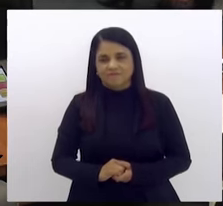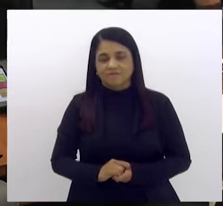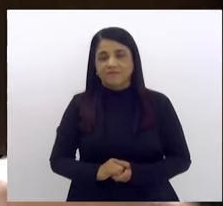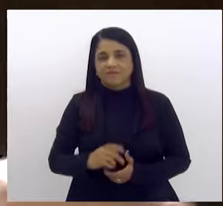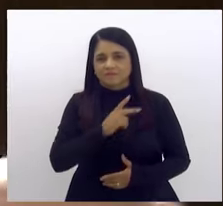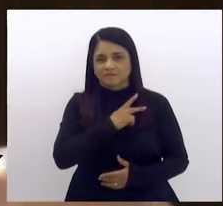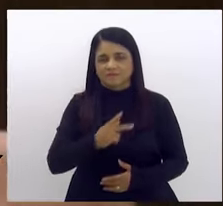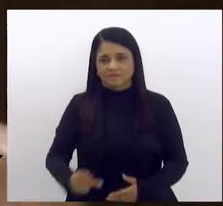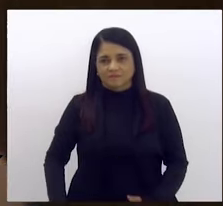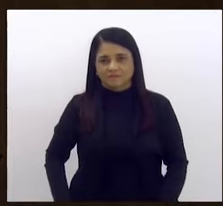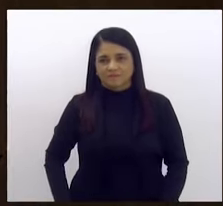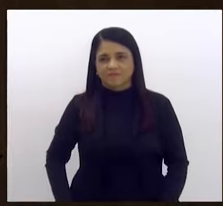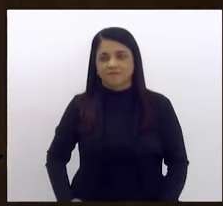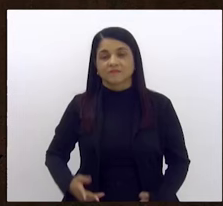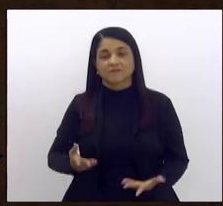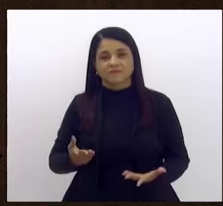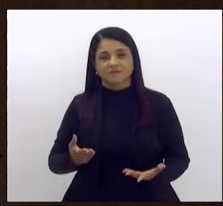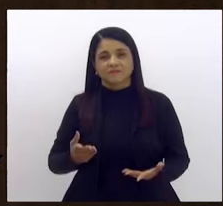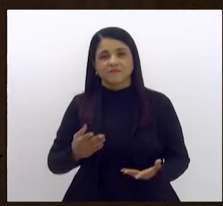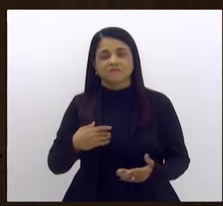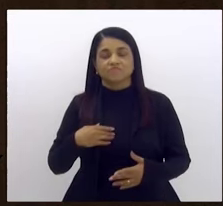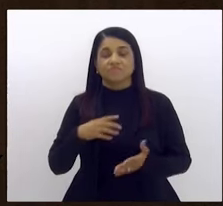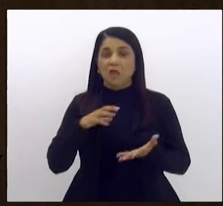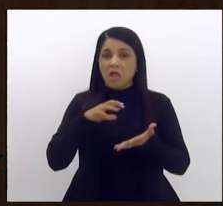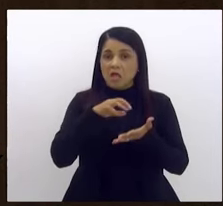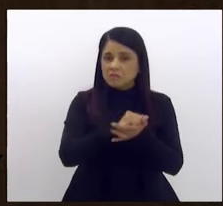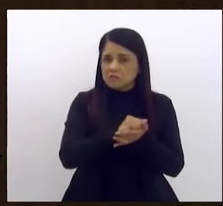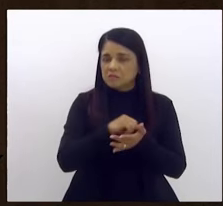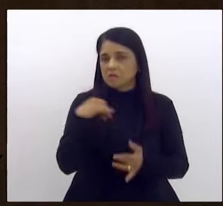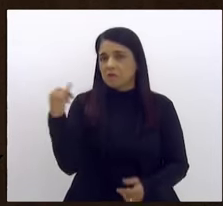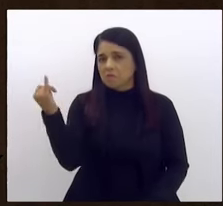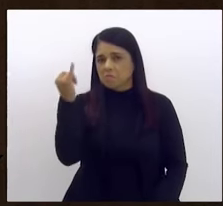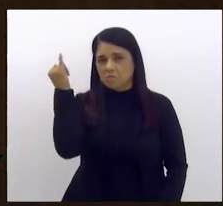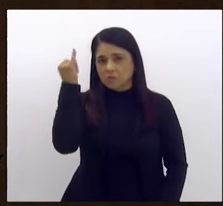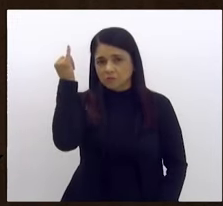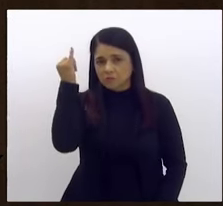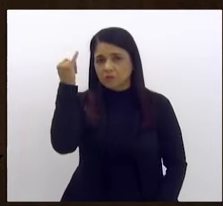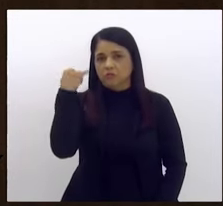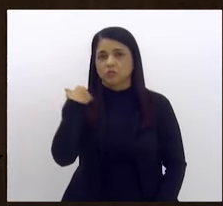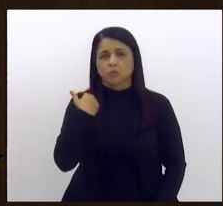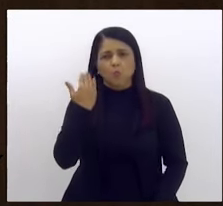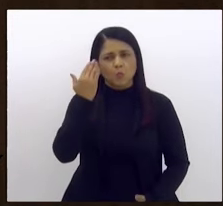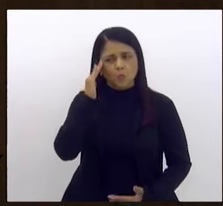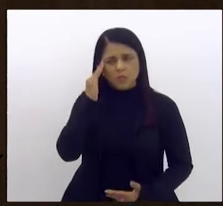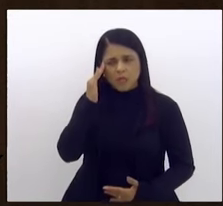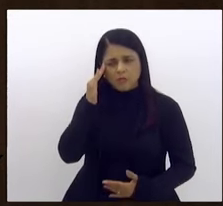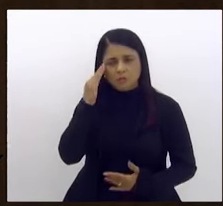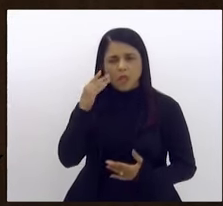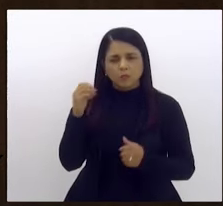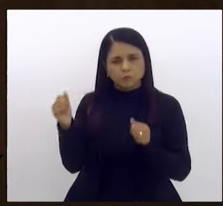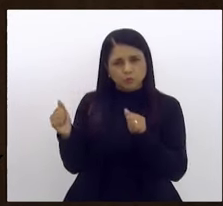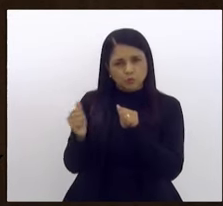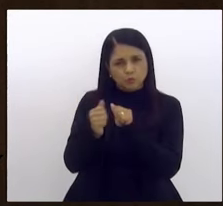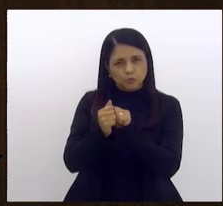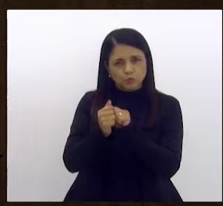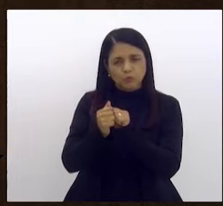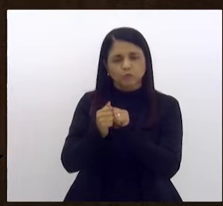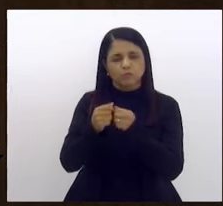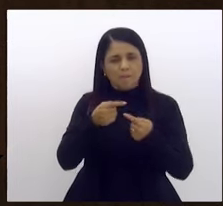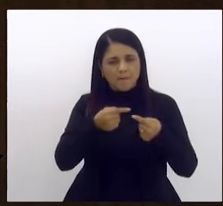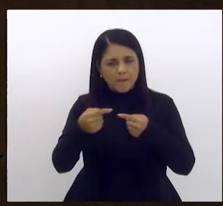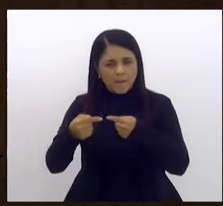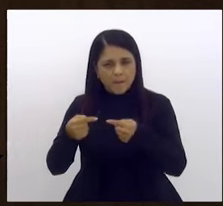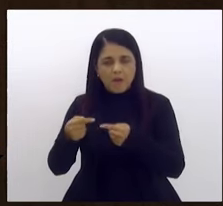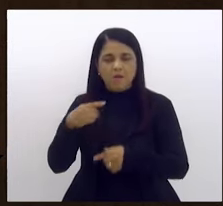Presidente, é importante registrar que houve um entendimento com o autor do projeto, então o